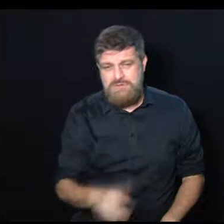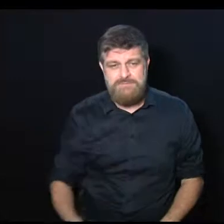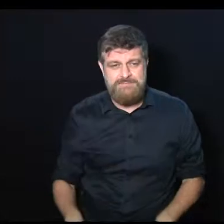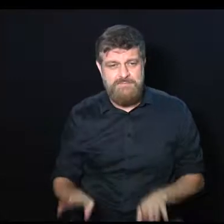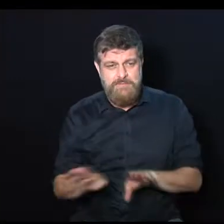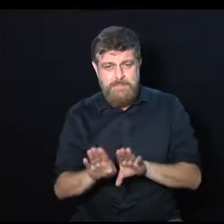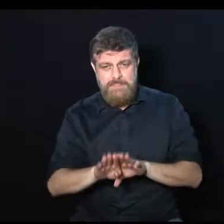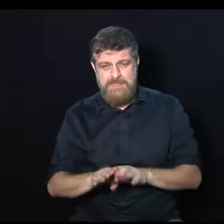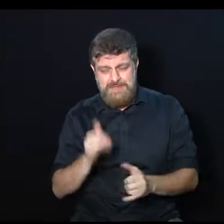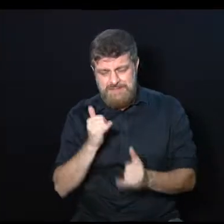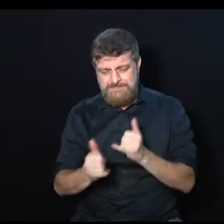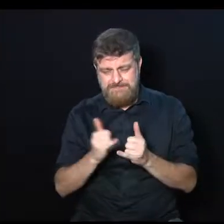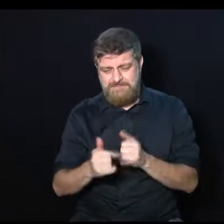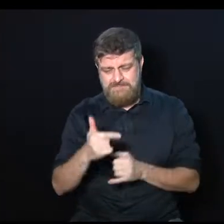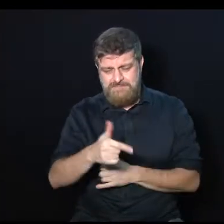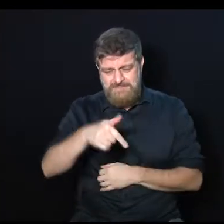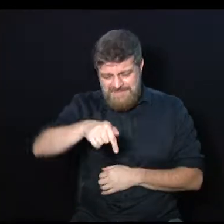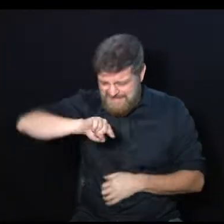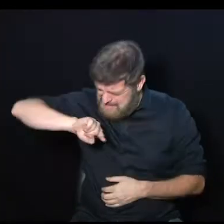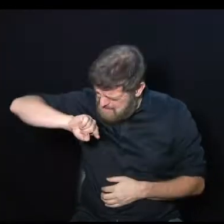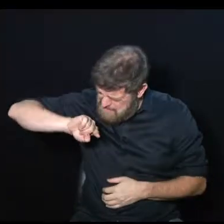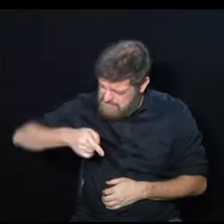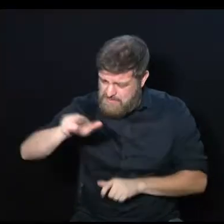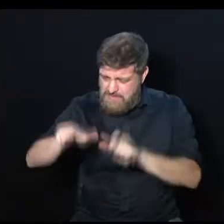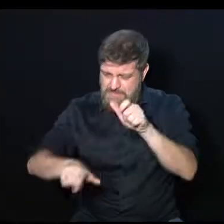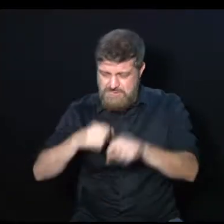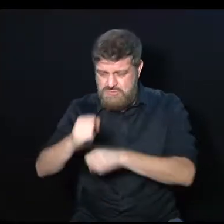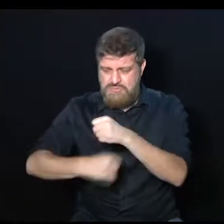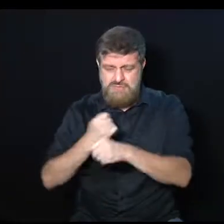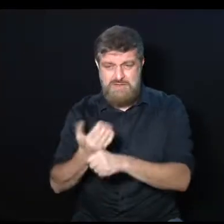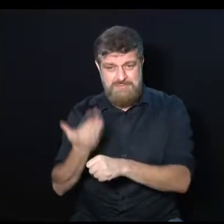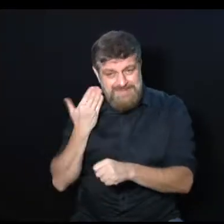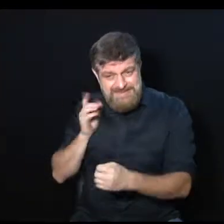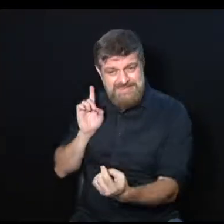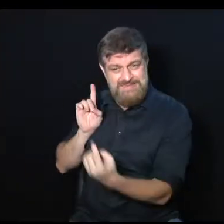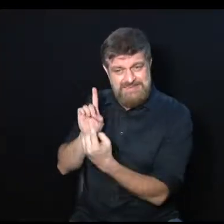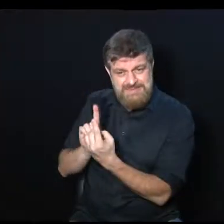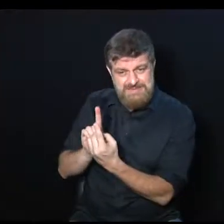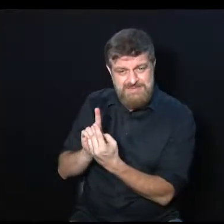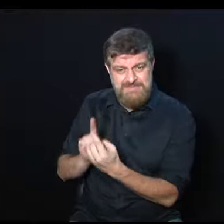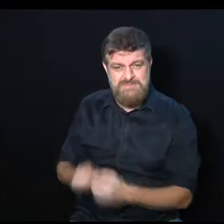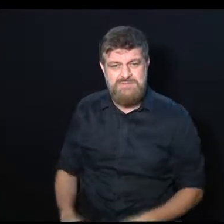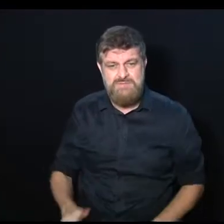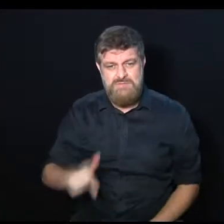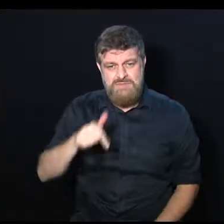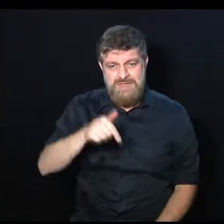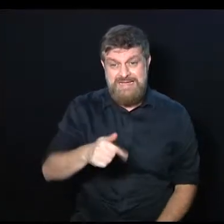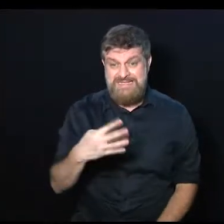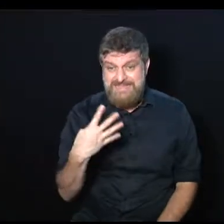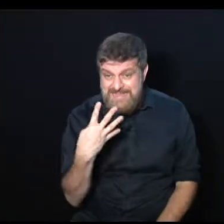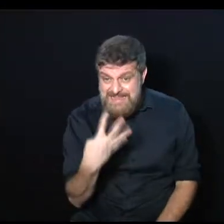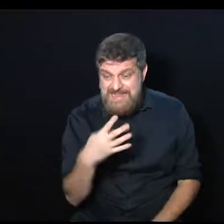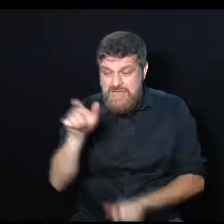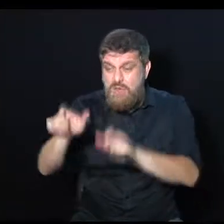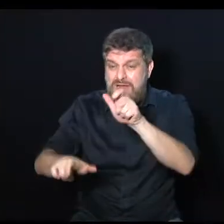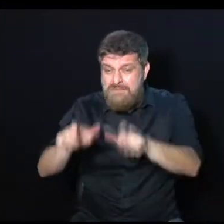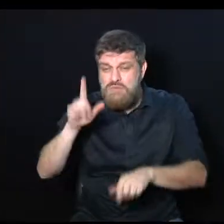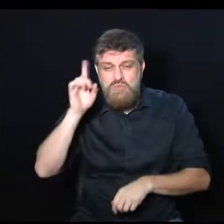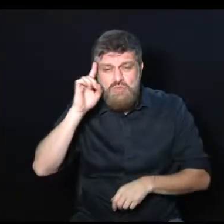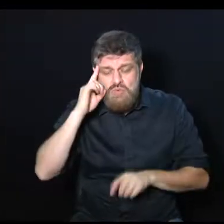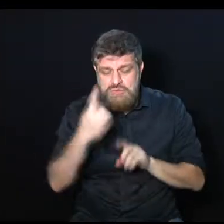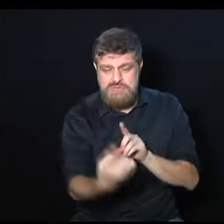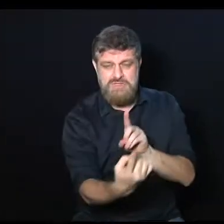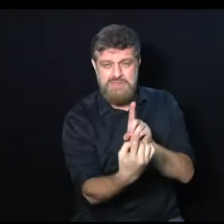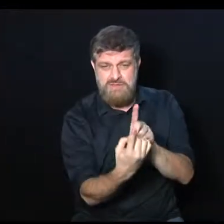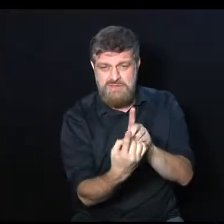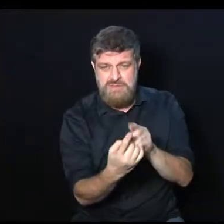quase 27 mil atendimentos no ano passado, o que significa 74 atendimentos dia. A grande